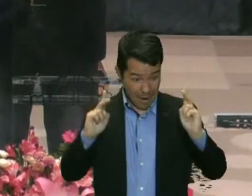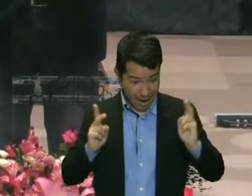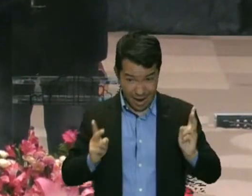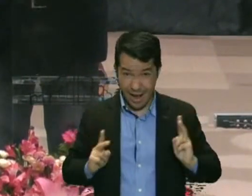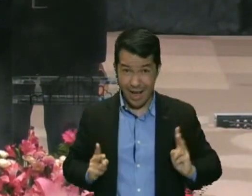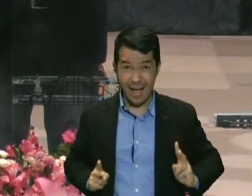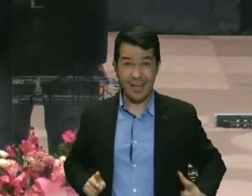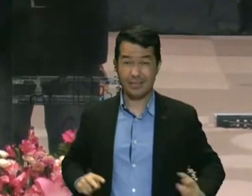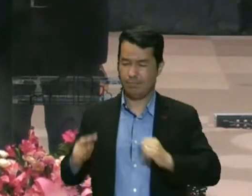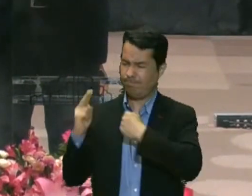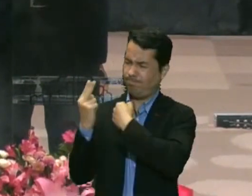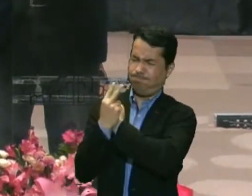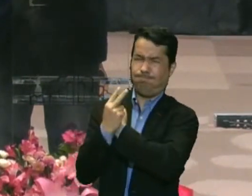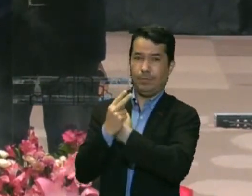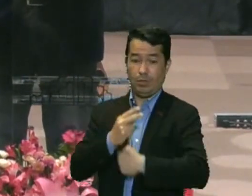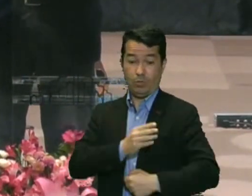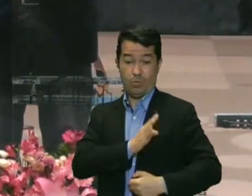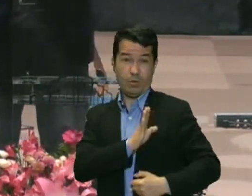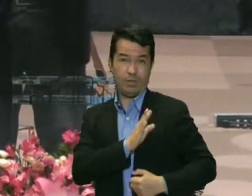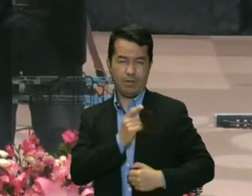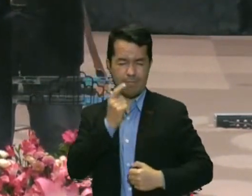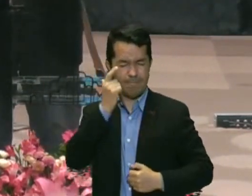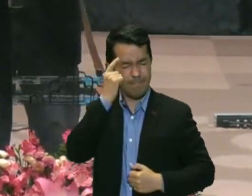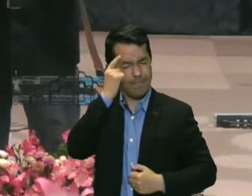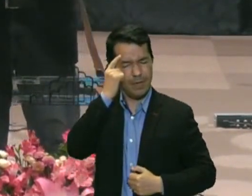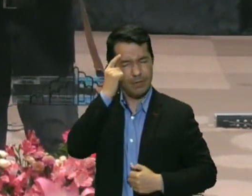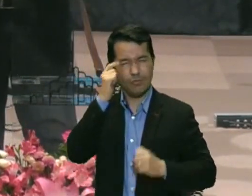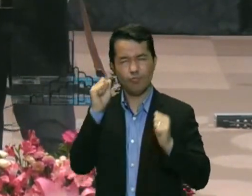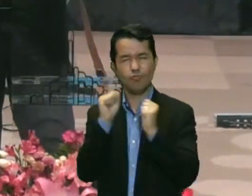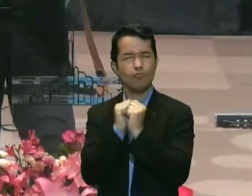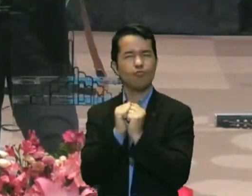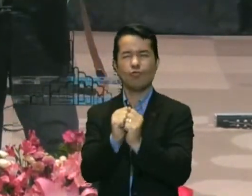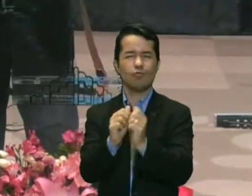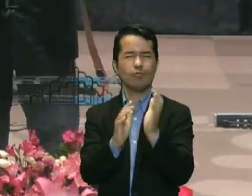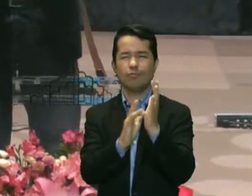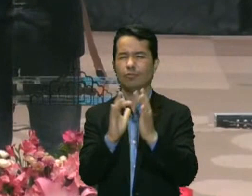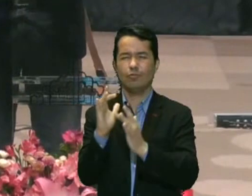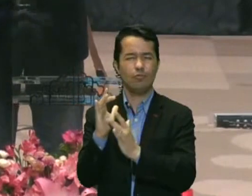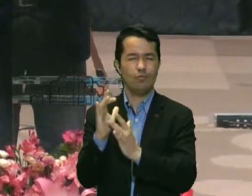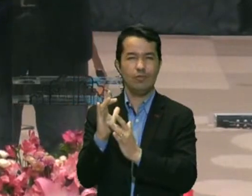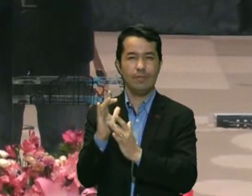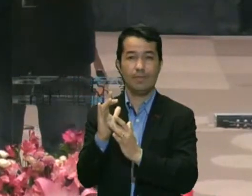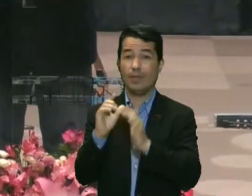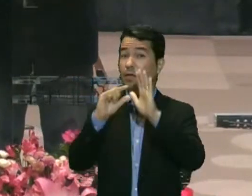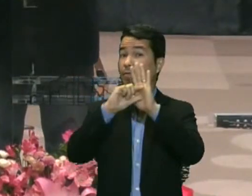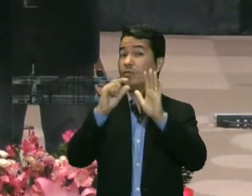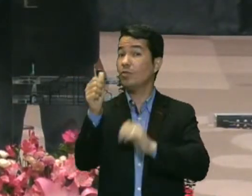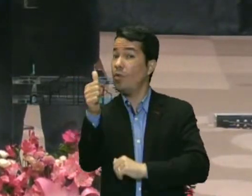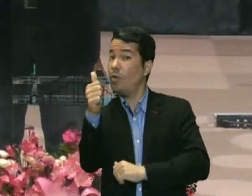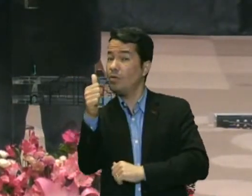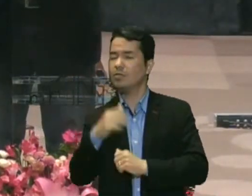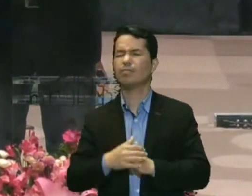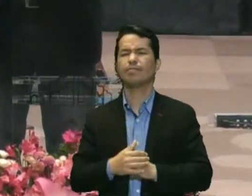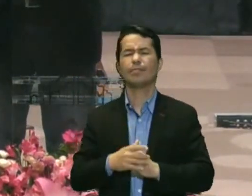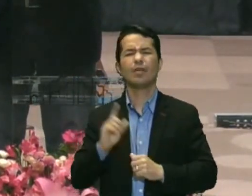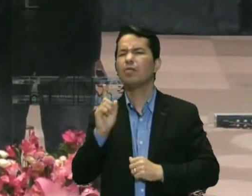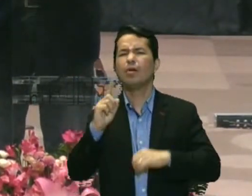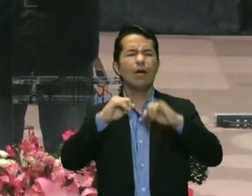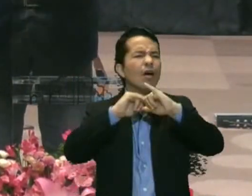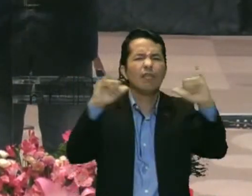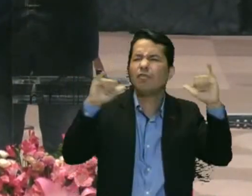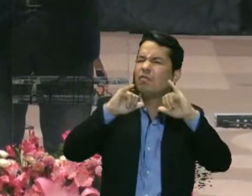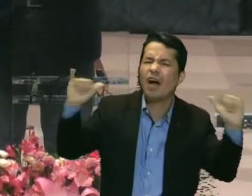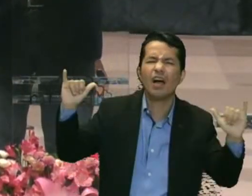pensamentos em Cristo Jesus. O verso 11: não digo isso por causa de alguma necessidade, pois